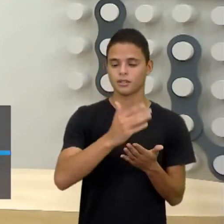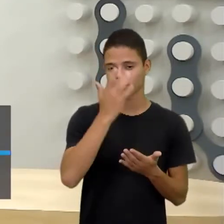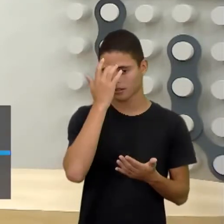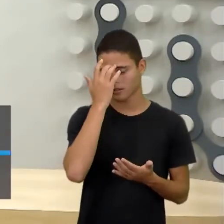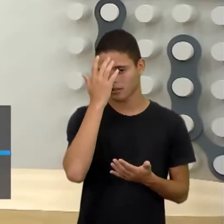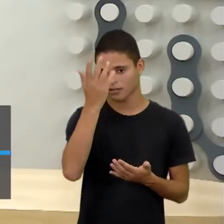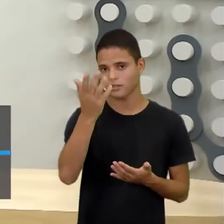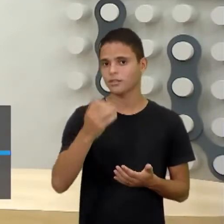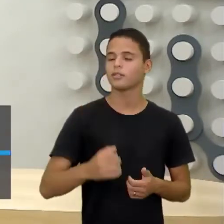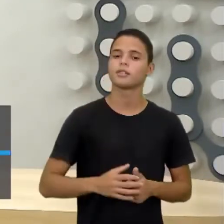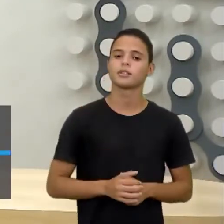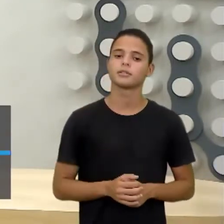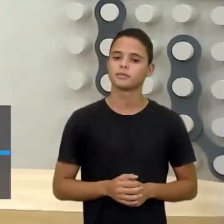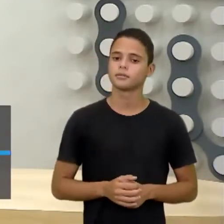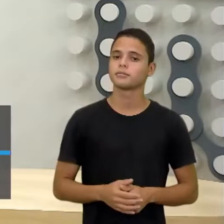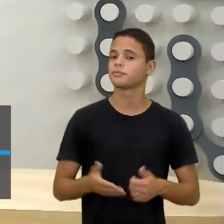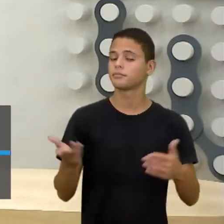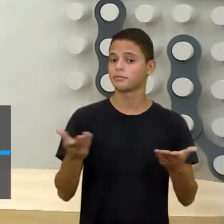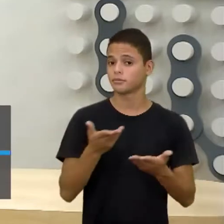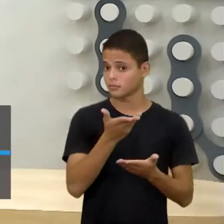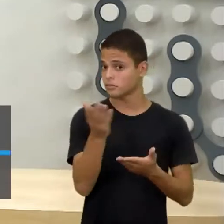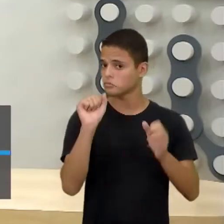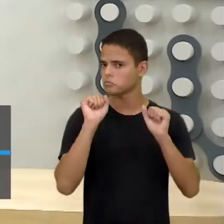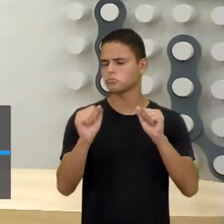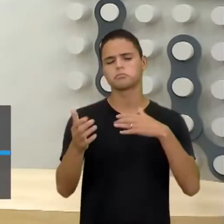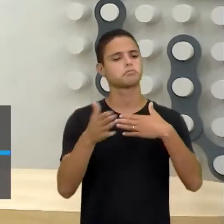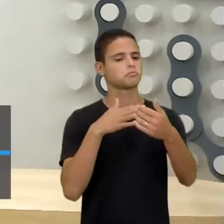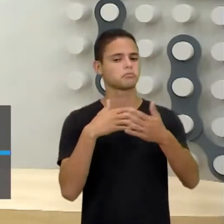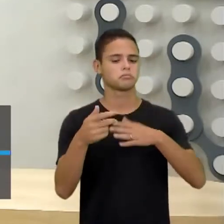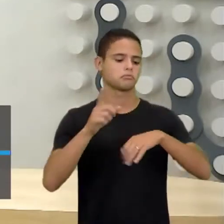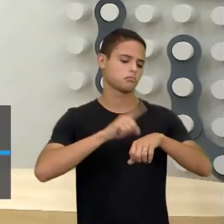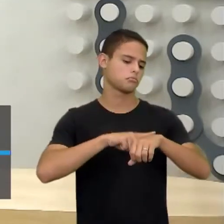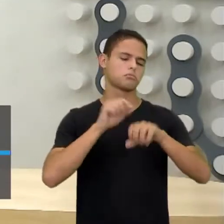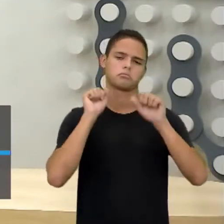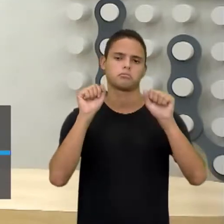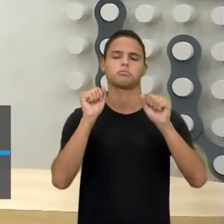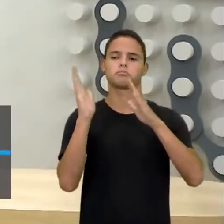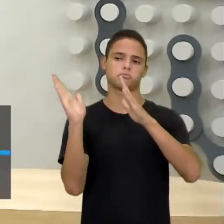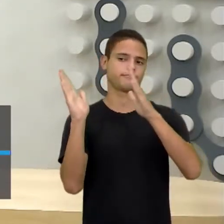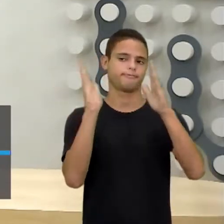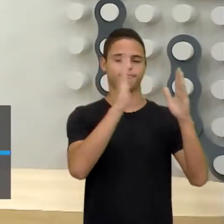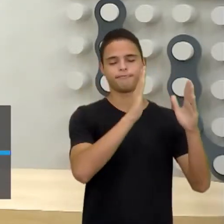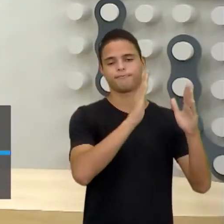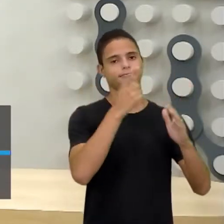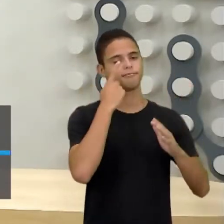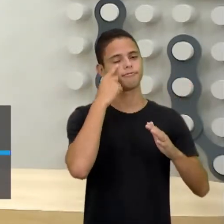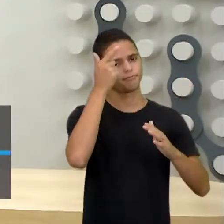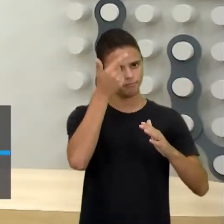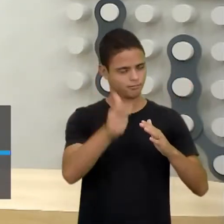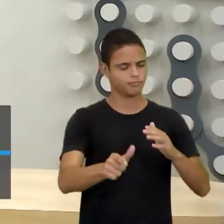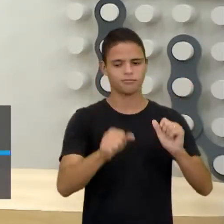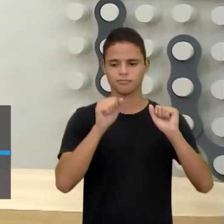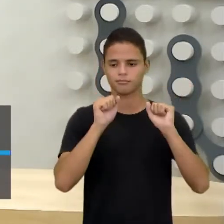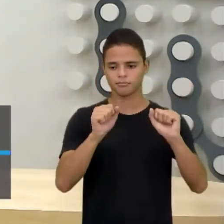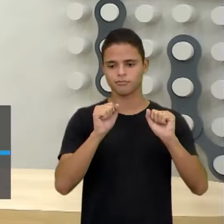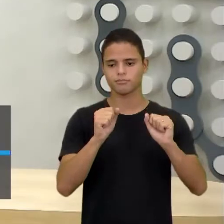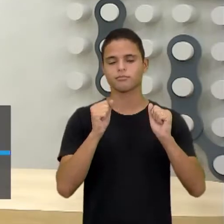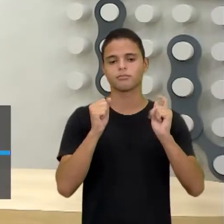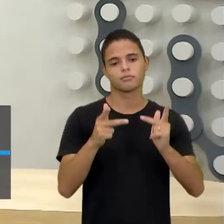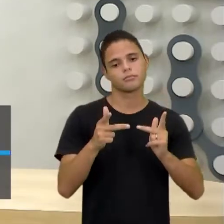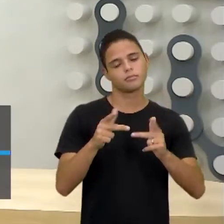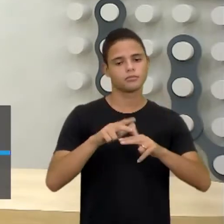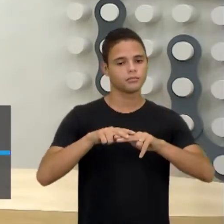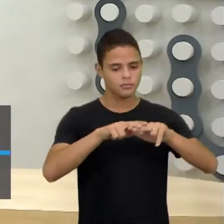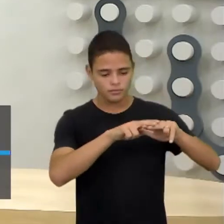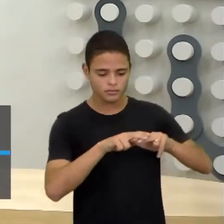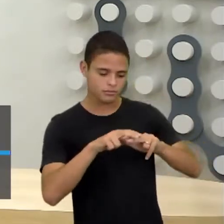fácil. Então, mas você pode ver essa aula a qualquer momento, qualquer horário. Faça uma maratona, faça as atividades, não se esqueça de fazer as atividades para que essa sua recuperação compense. Se você